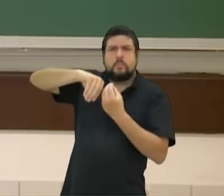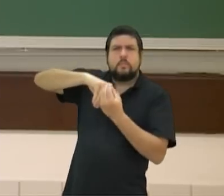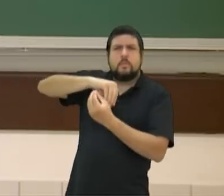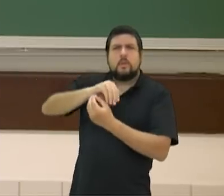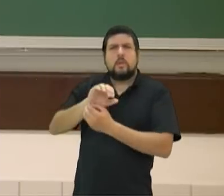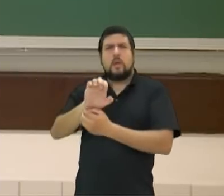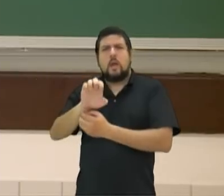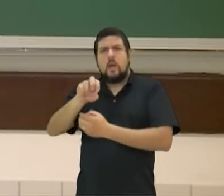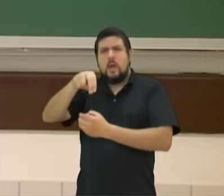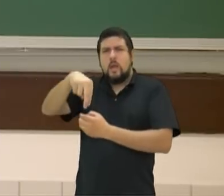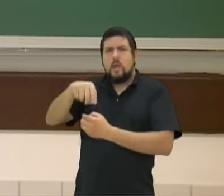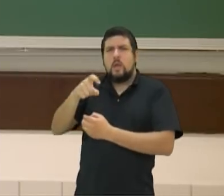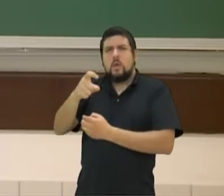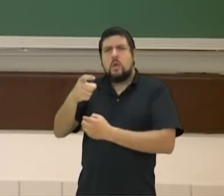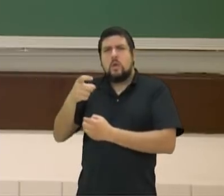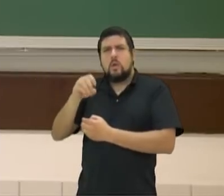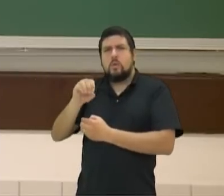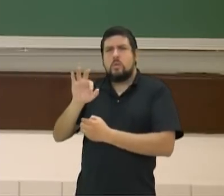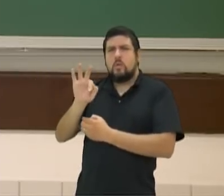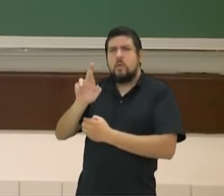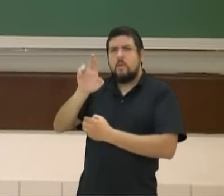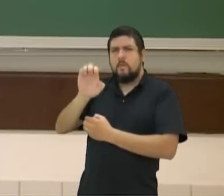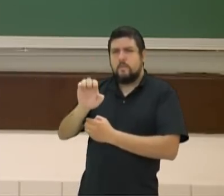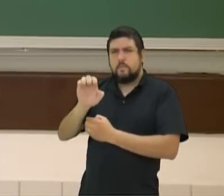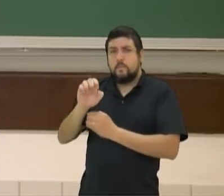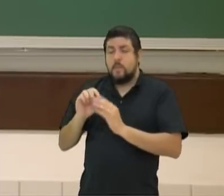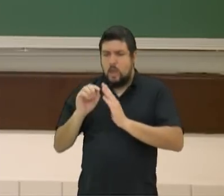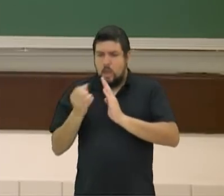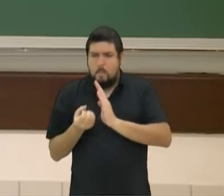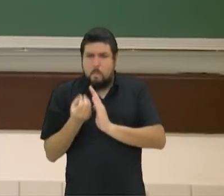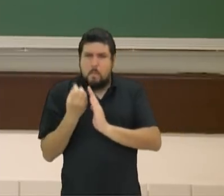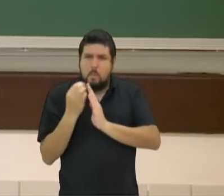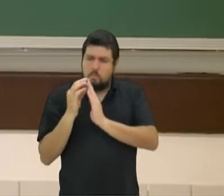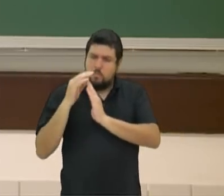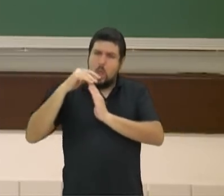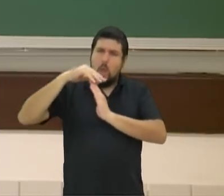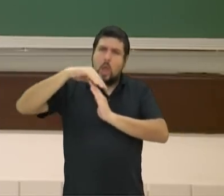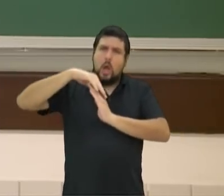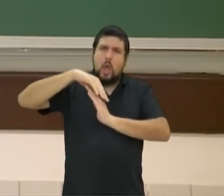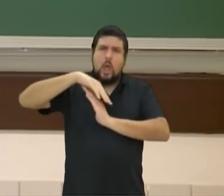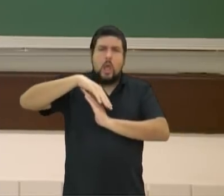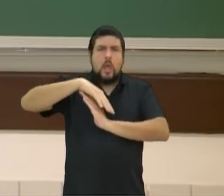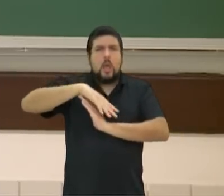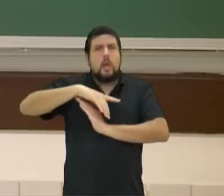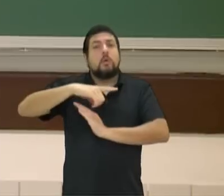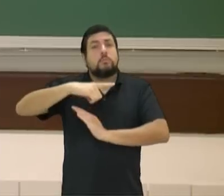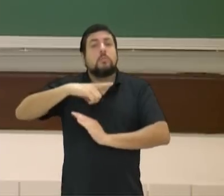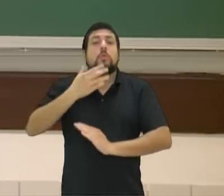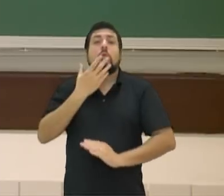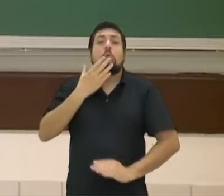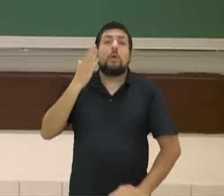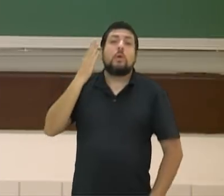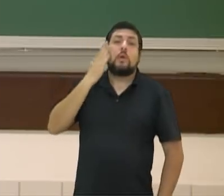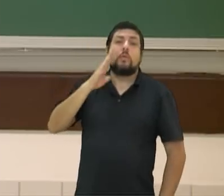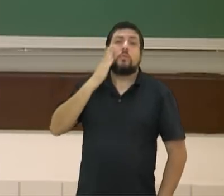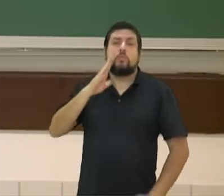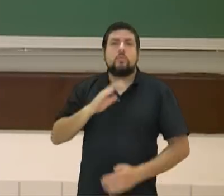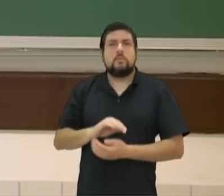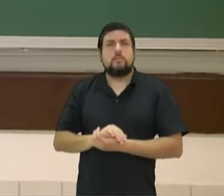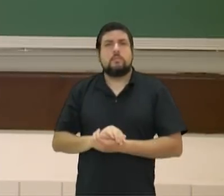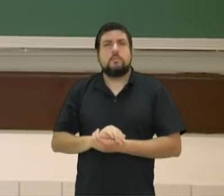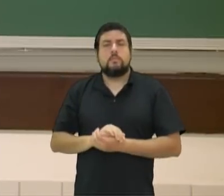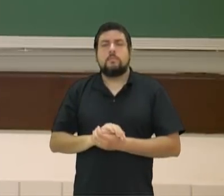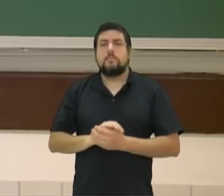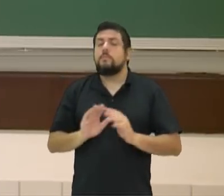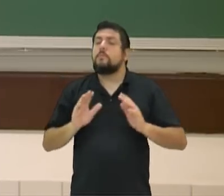azul. Então, dependendo da composição da rocha, que vai estar ali fazendo o vulcão e que vai estar